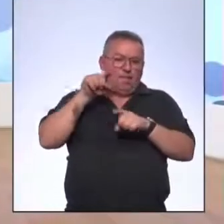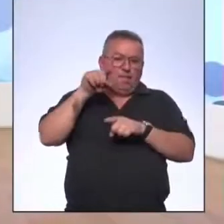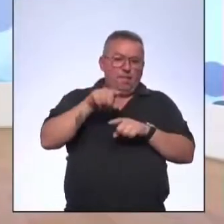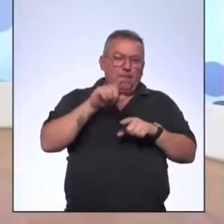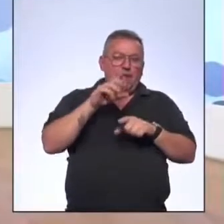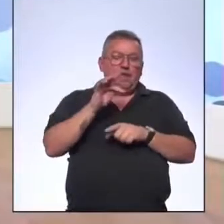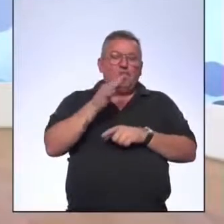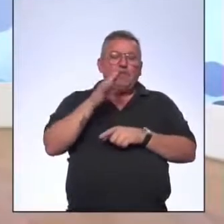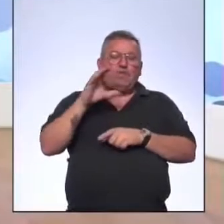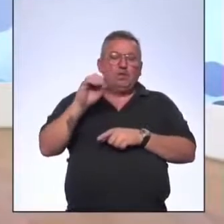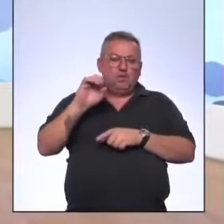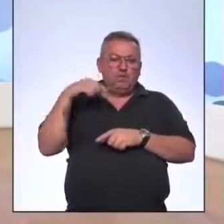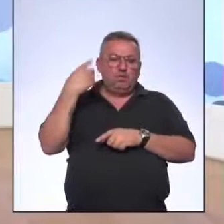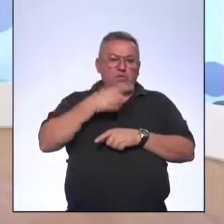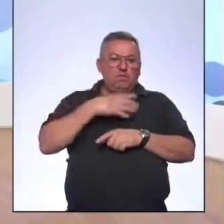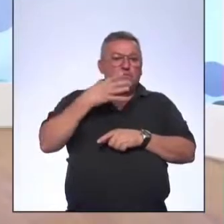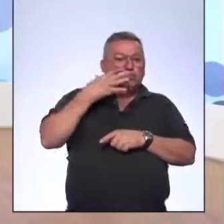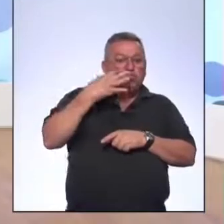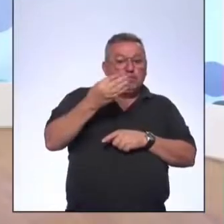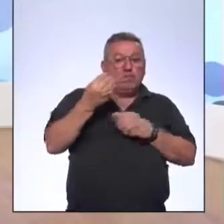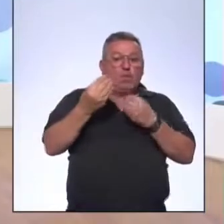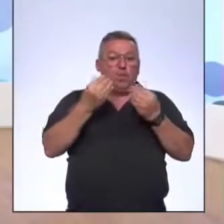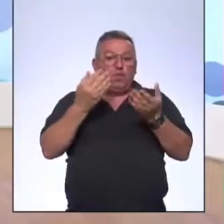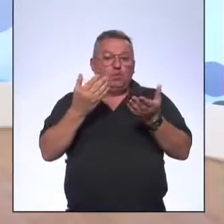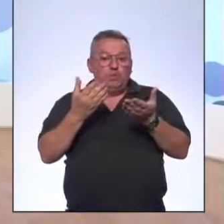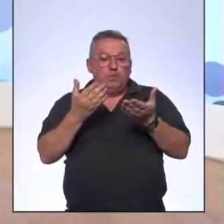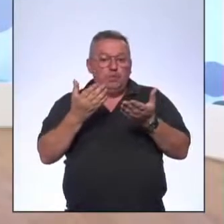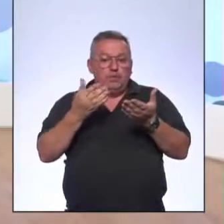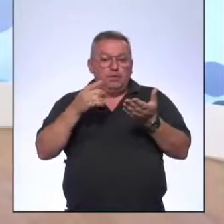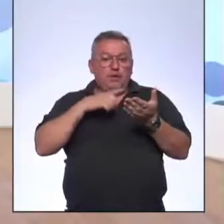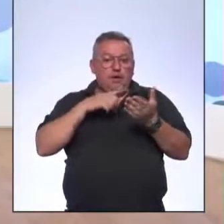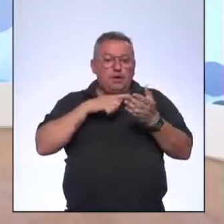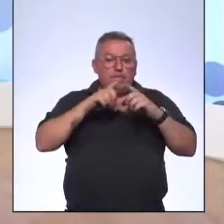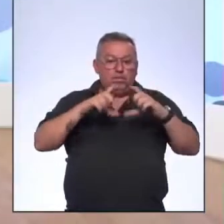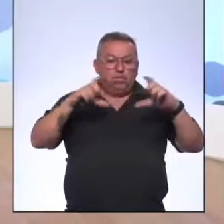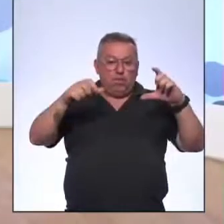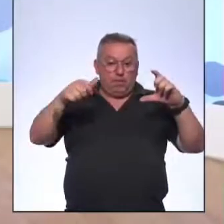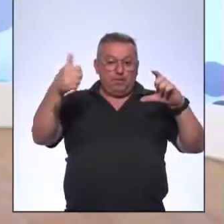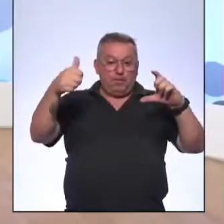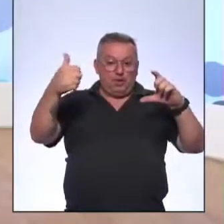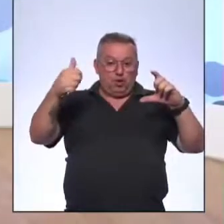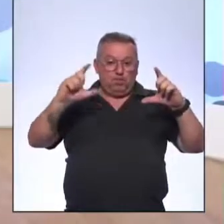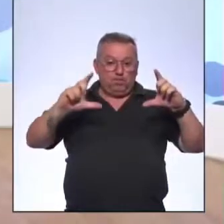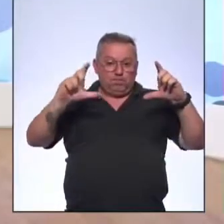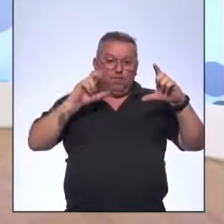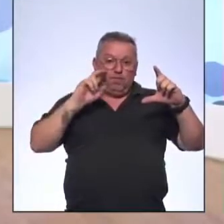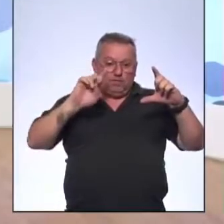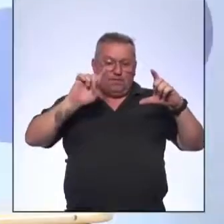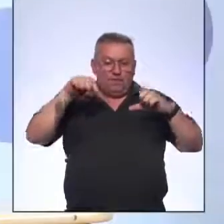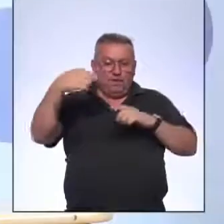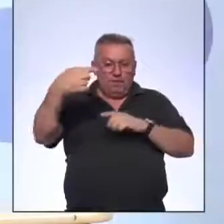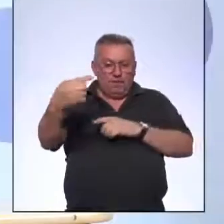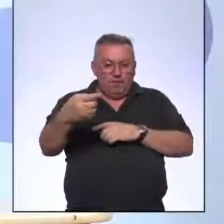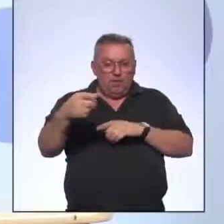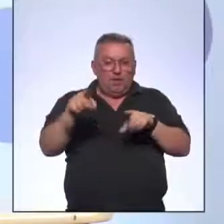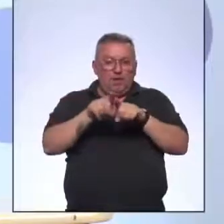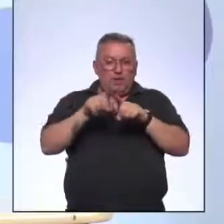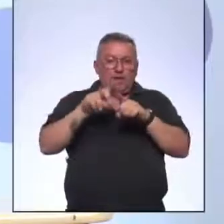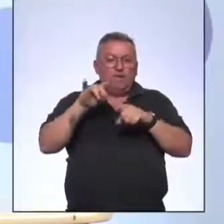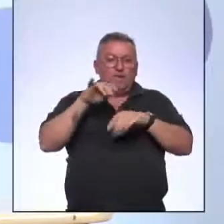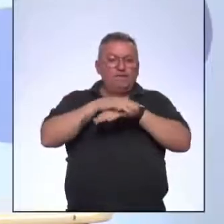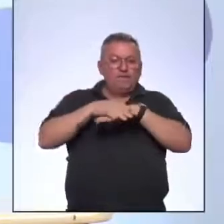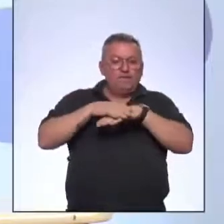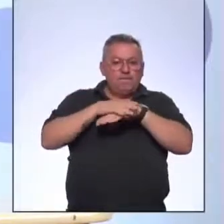função nós temos que observar da seguinte forma né então é uma equação de primeiro grau nós vamos ver isso mais para frente né Nós vamos